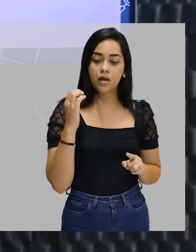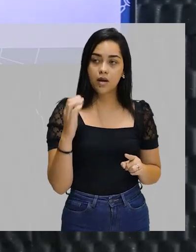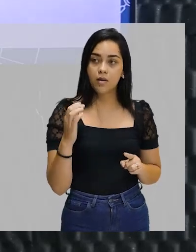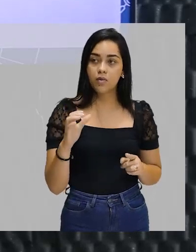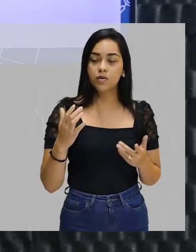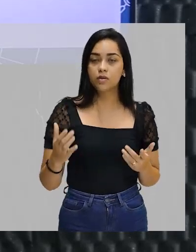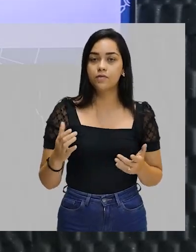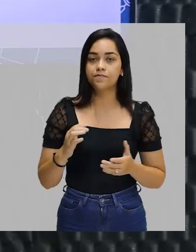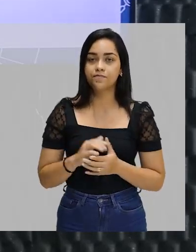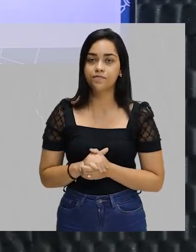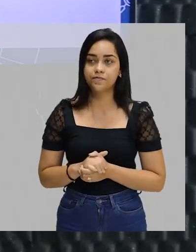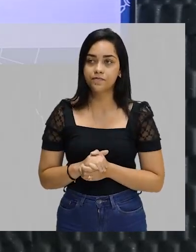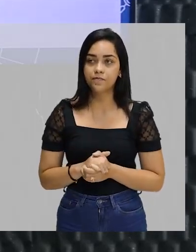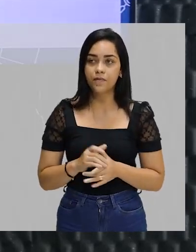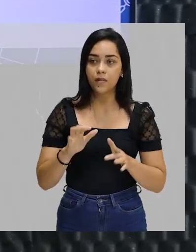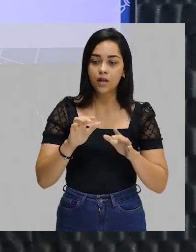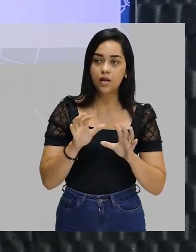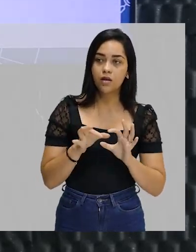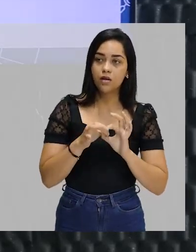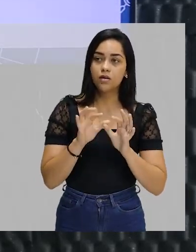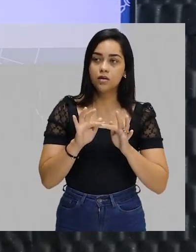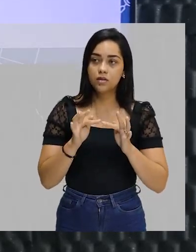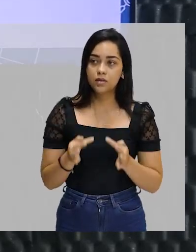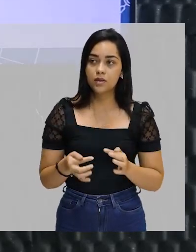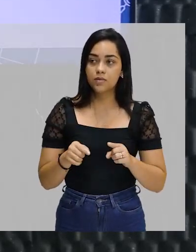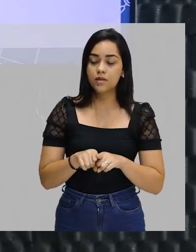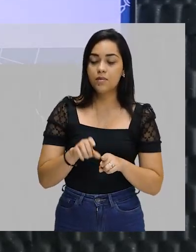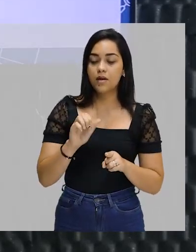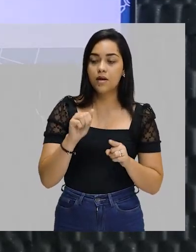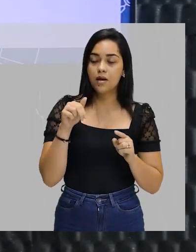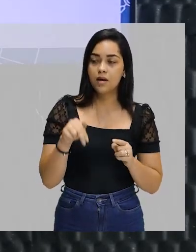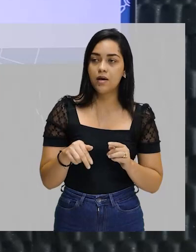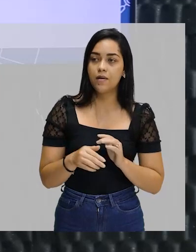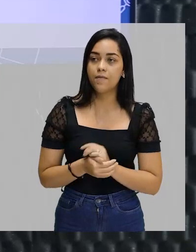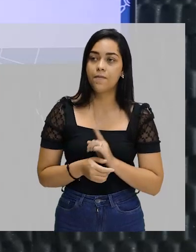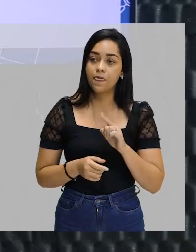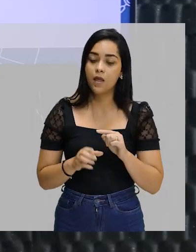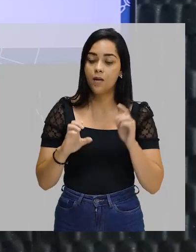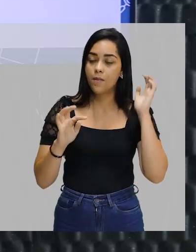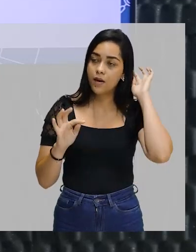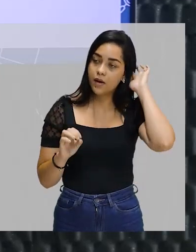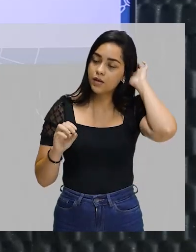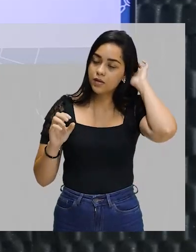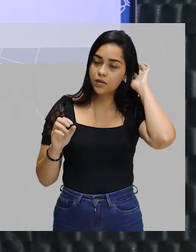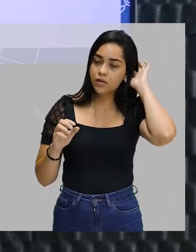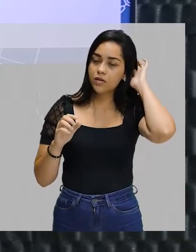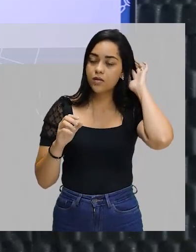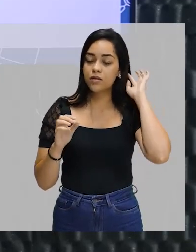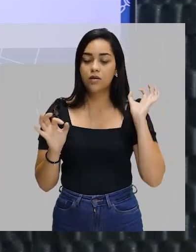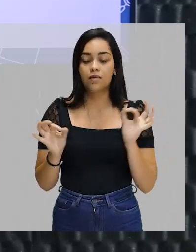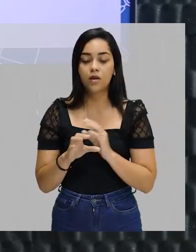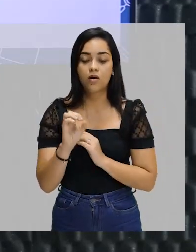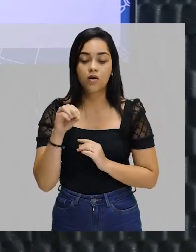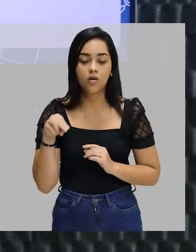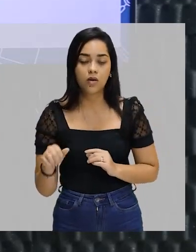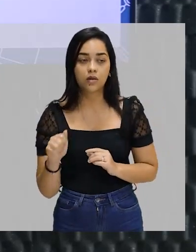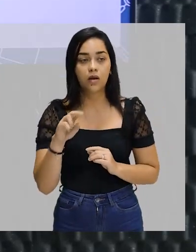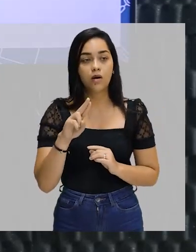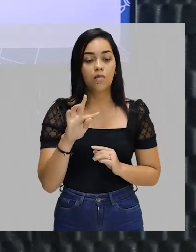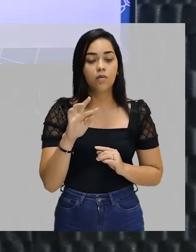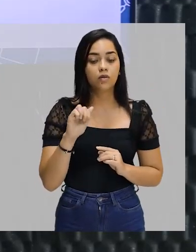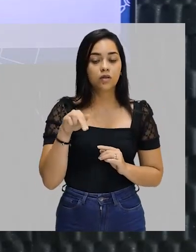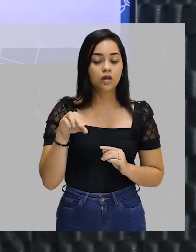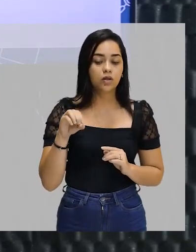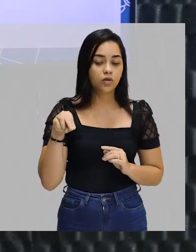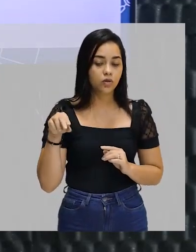então não conta. Ligações simples entre carbonos, an. Como é uma cetona, terminação ona,